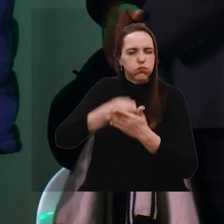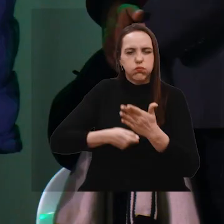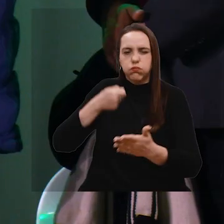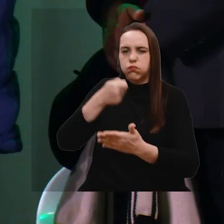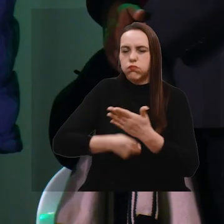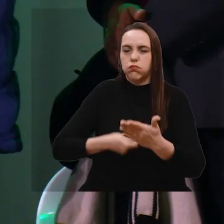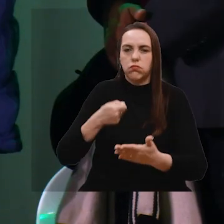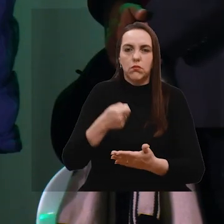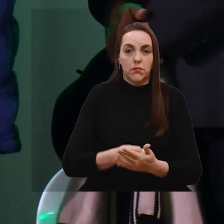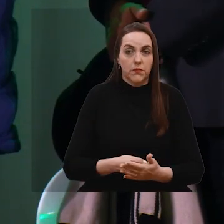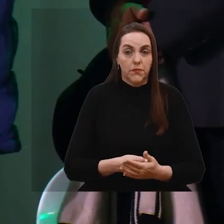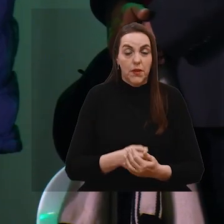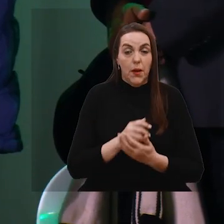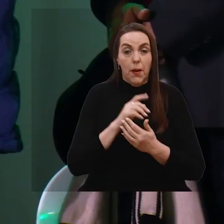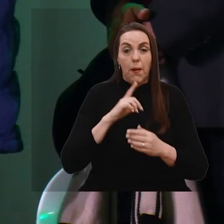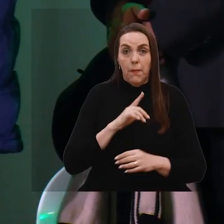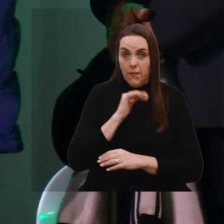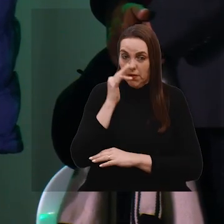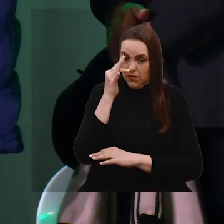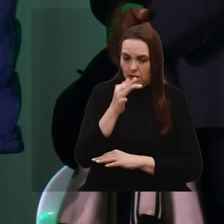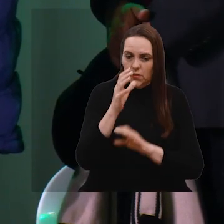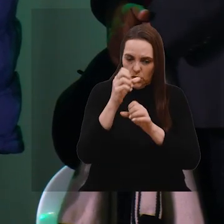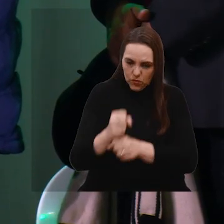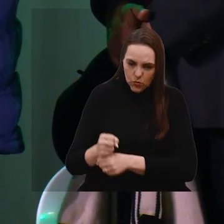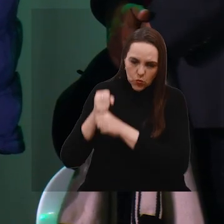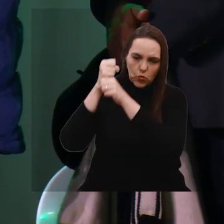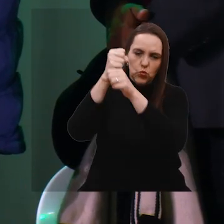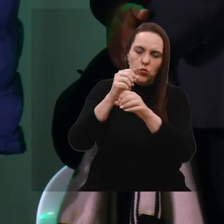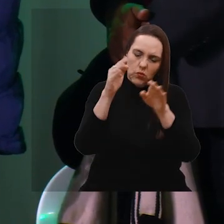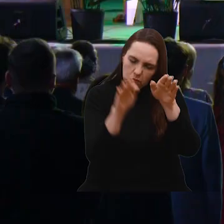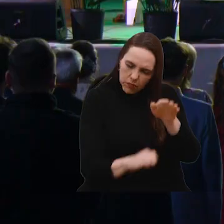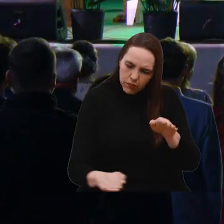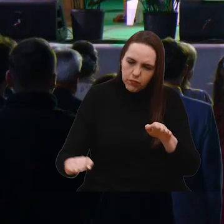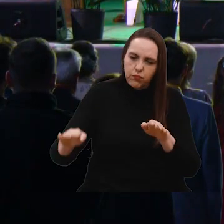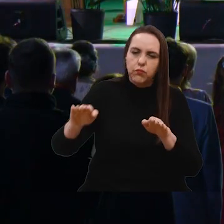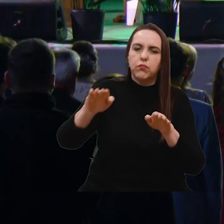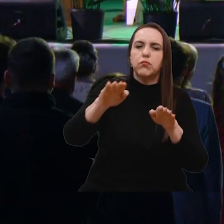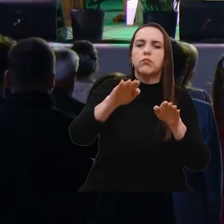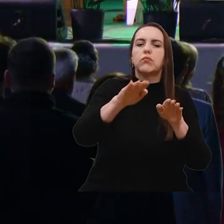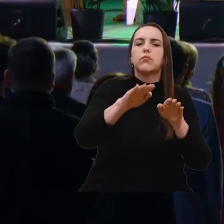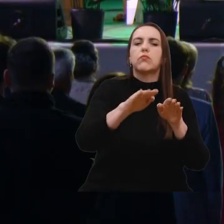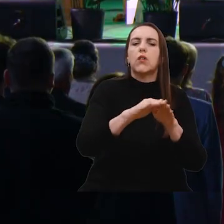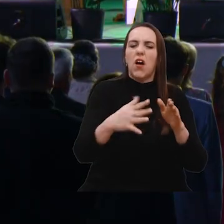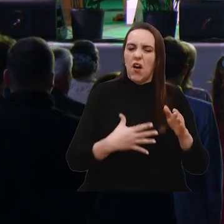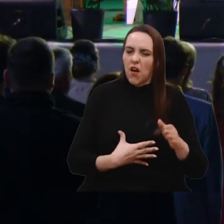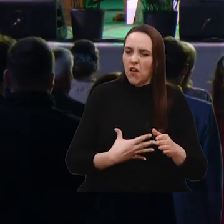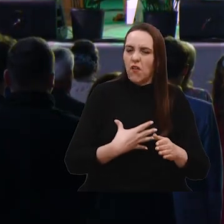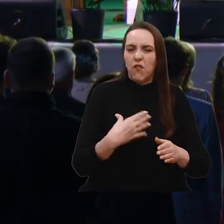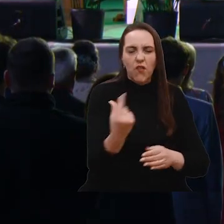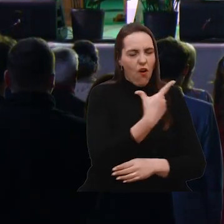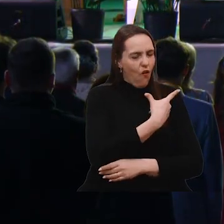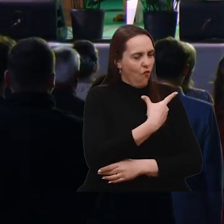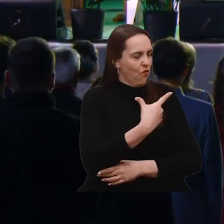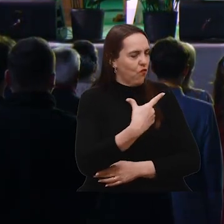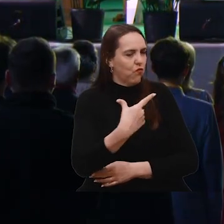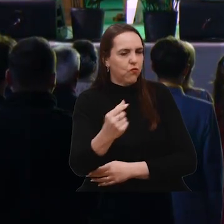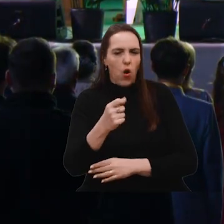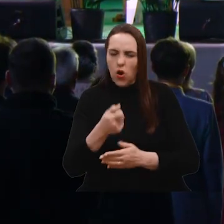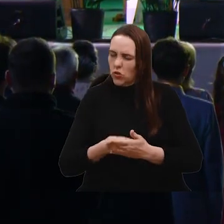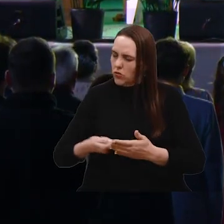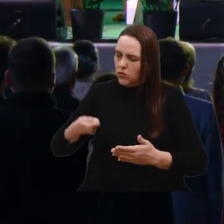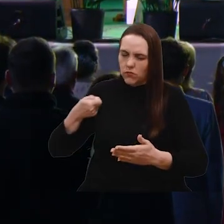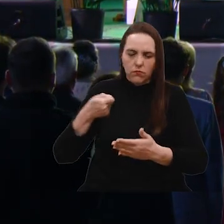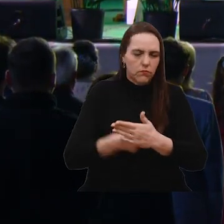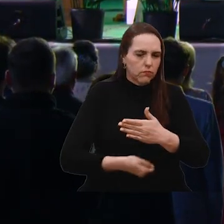flâmula, paz no futuro e glória no passado. Mas serves a justiça clava